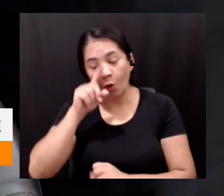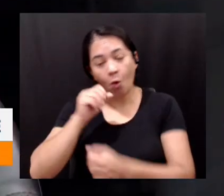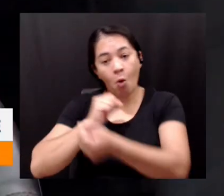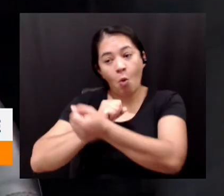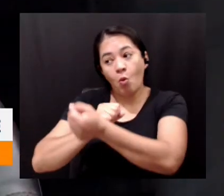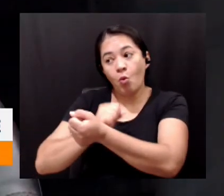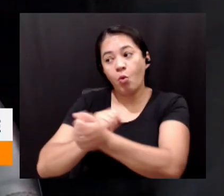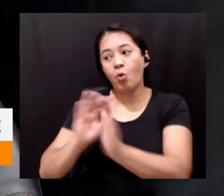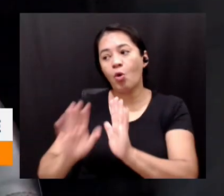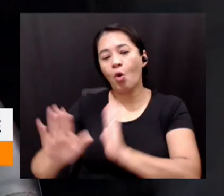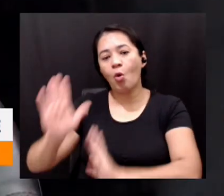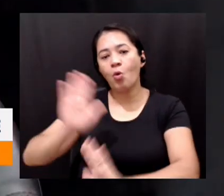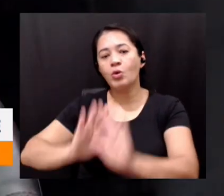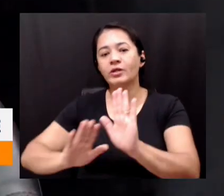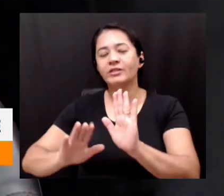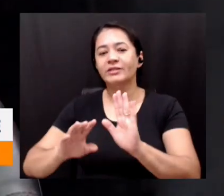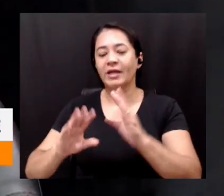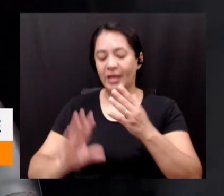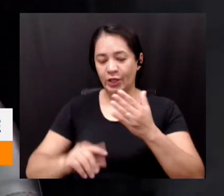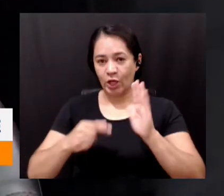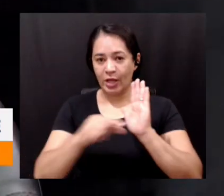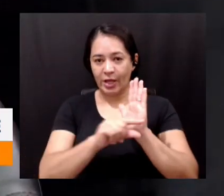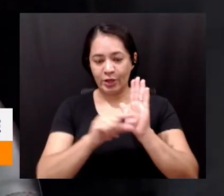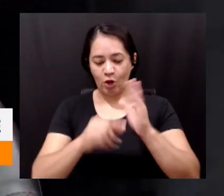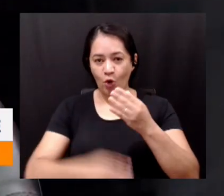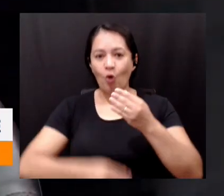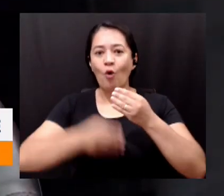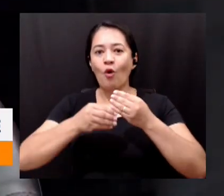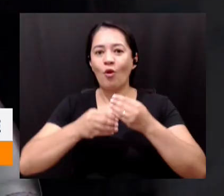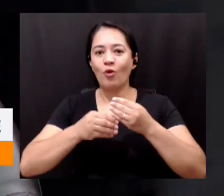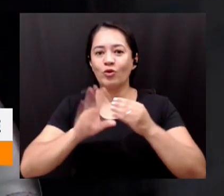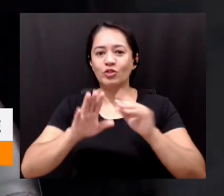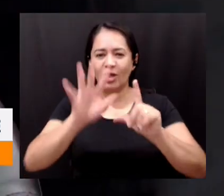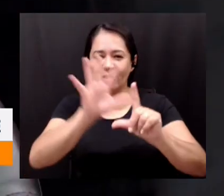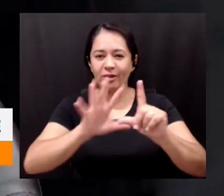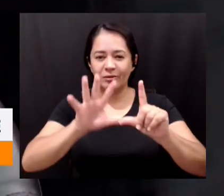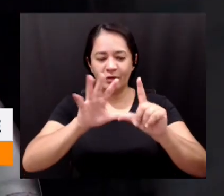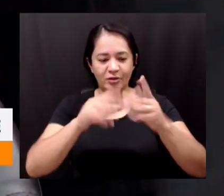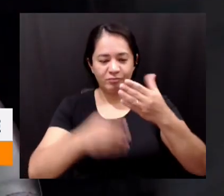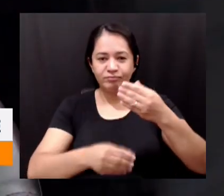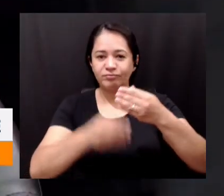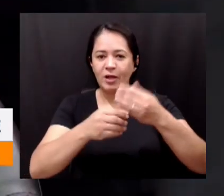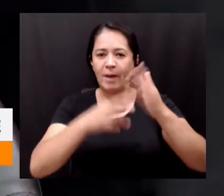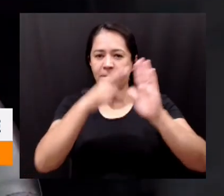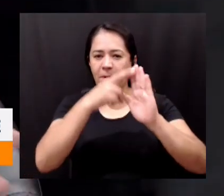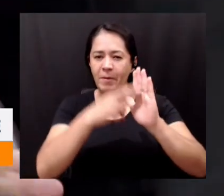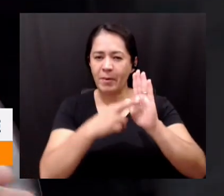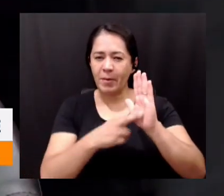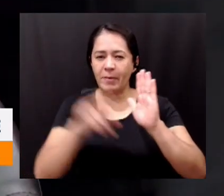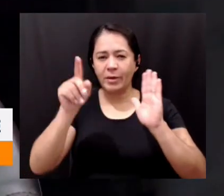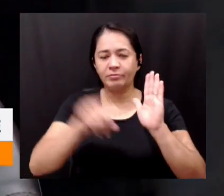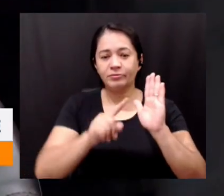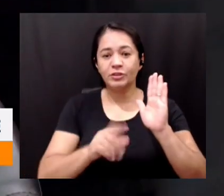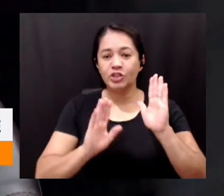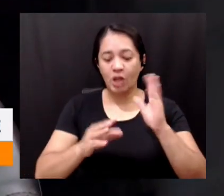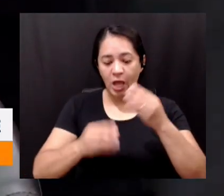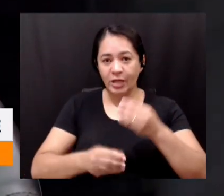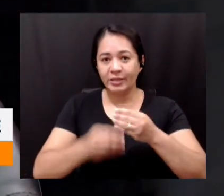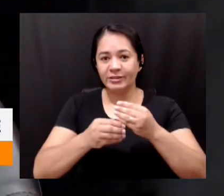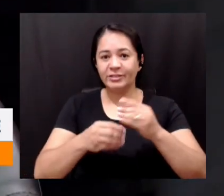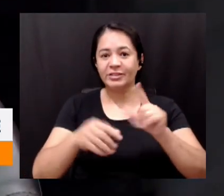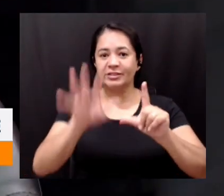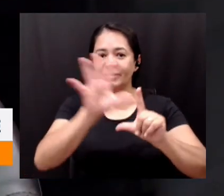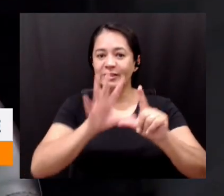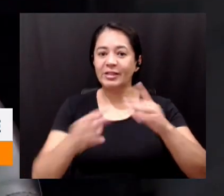nesse ambiente. Você tem várias regulamentações e proibições que foram inseridas através dessa lei.